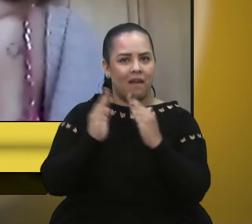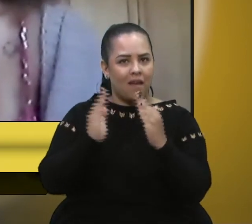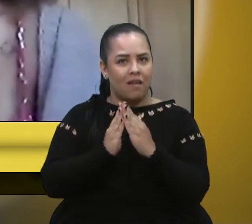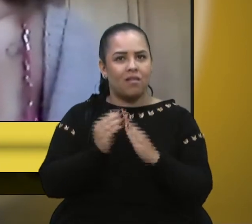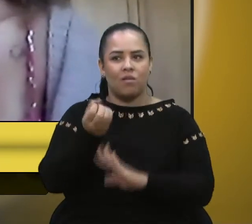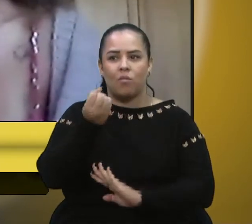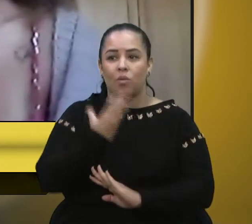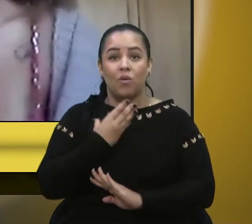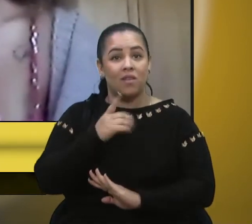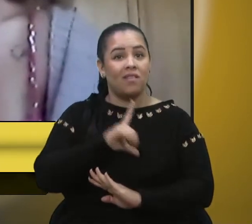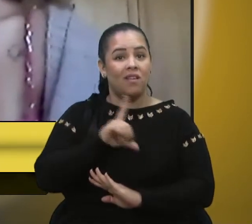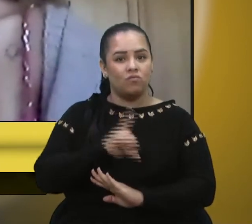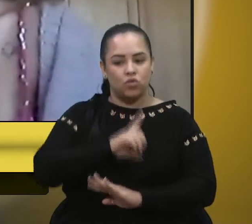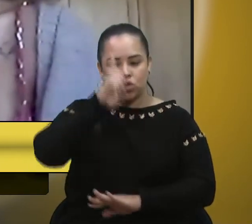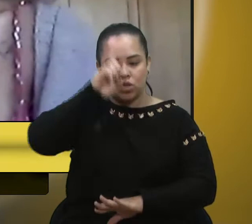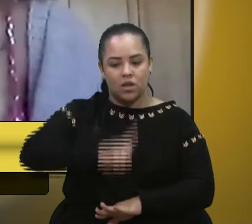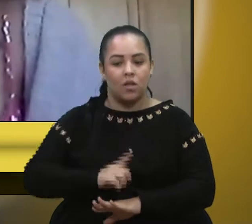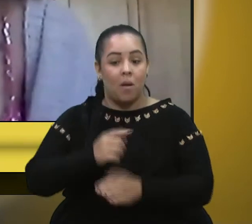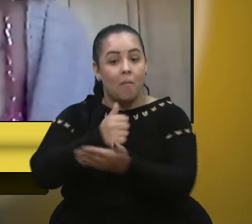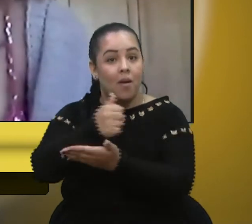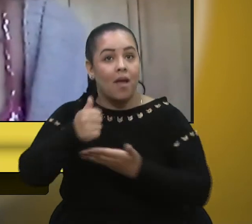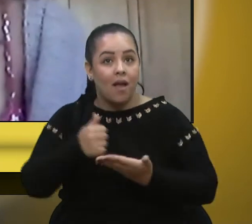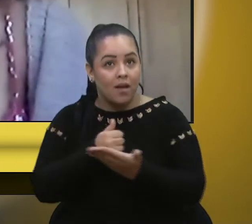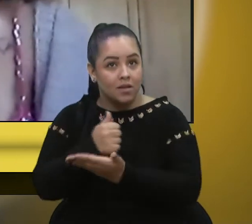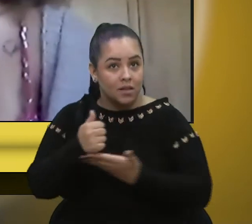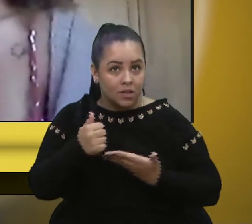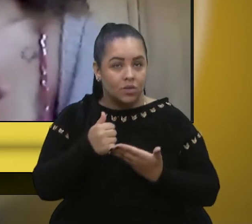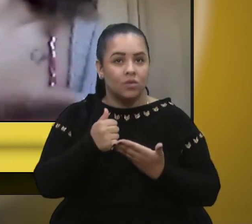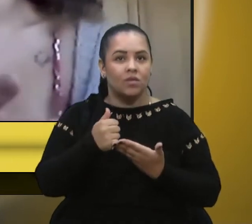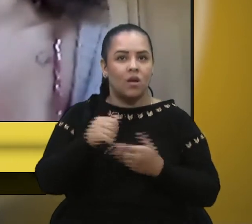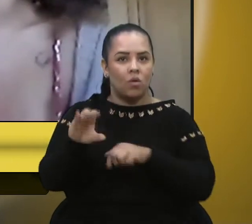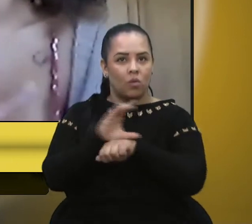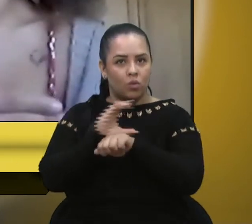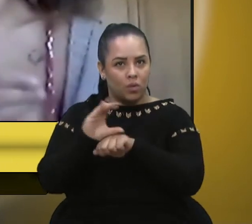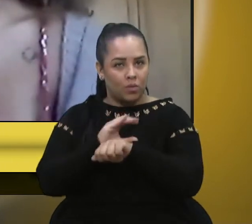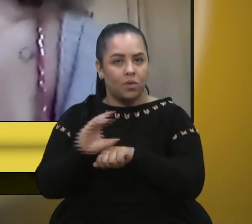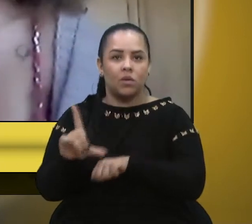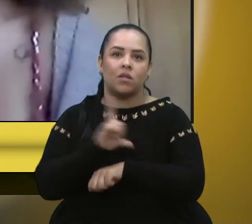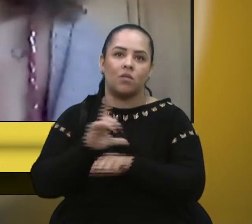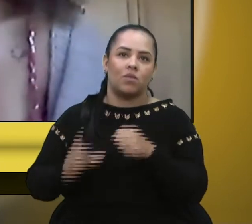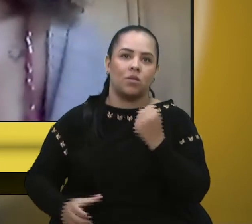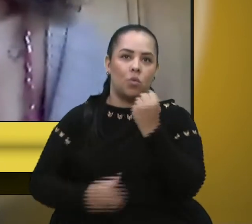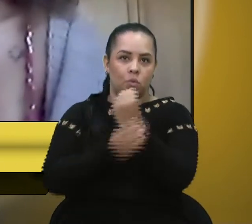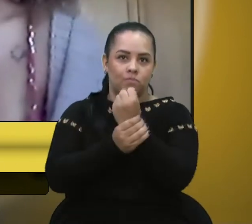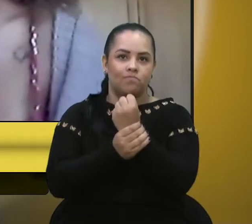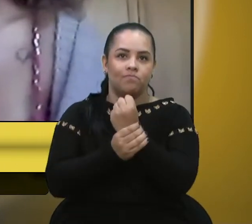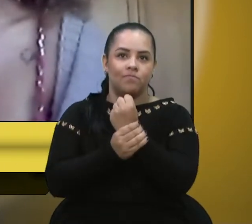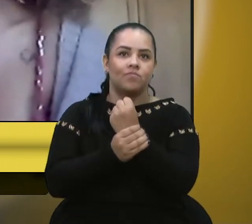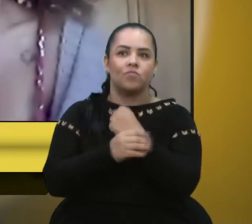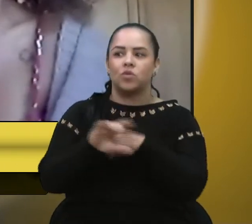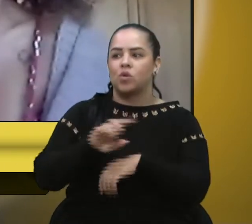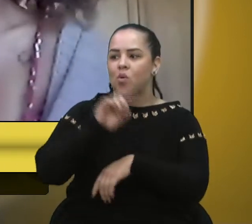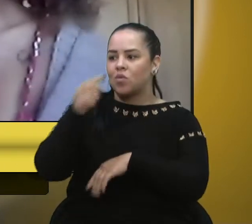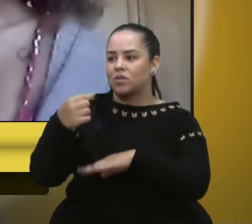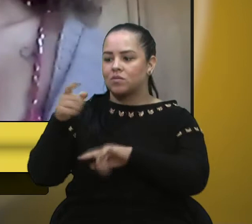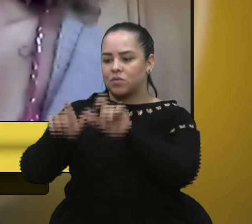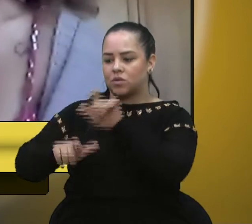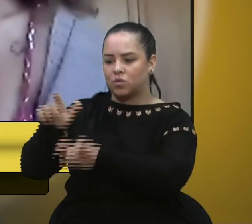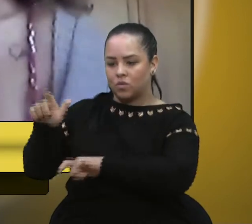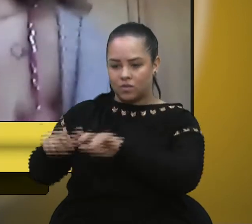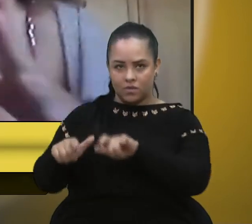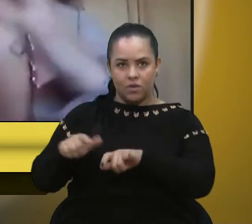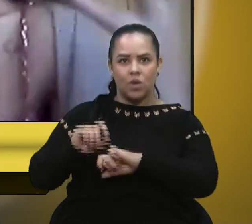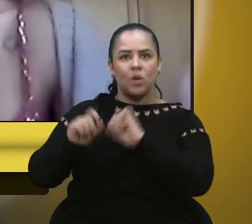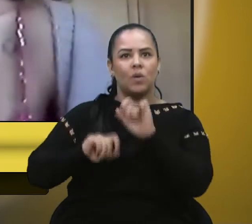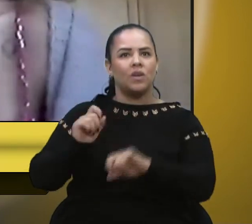direitos básicos da nossa Constituição Federal, que não estão sendo garantidos a uma grande parcela da população. E o que é